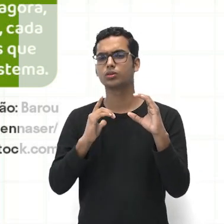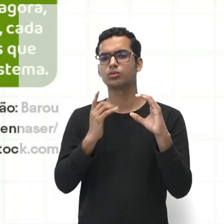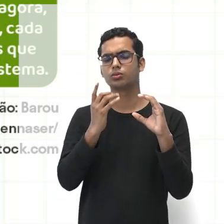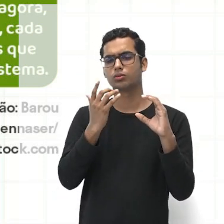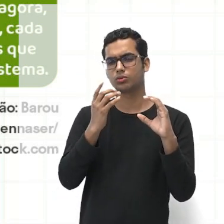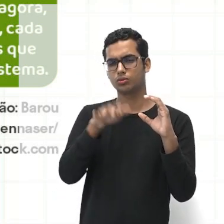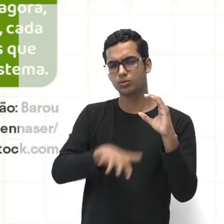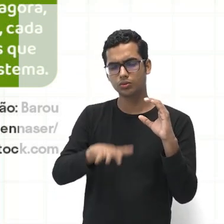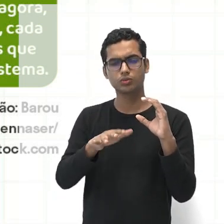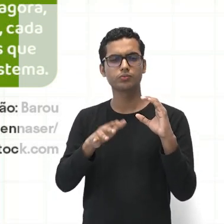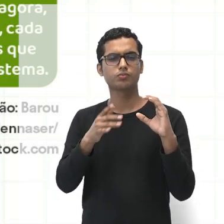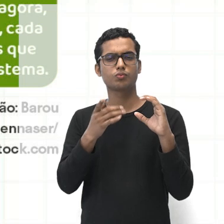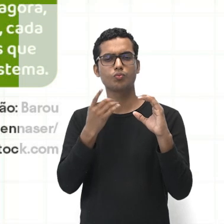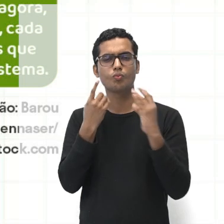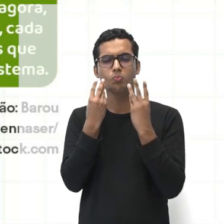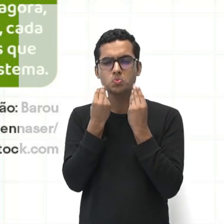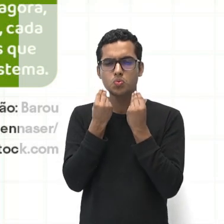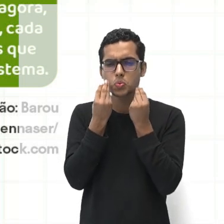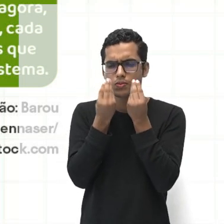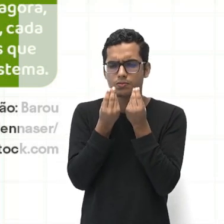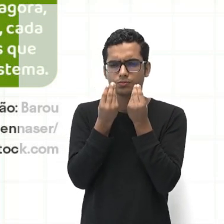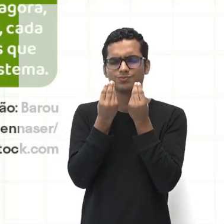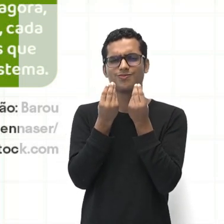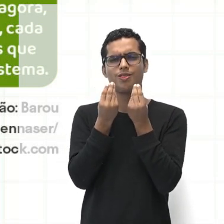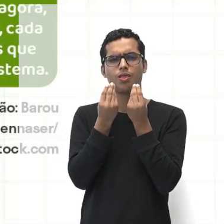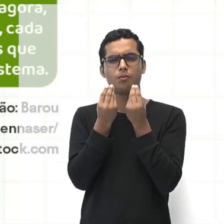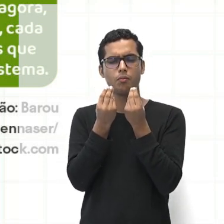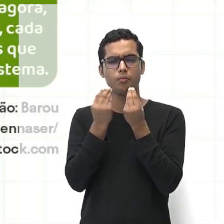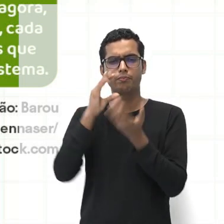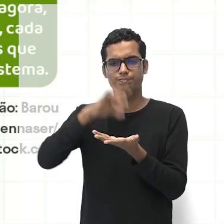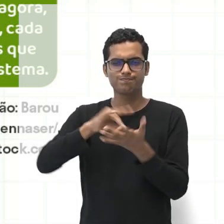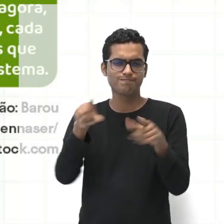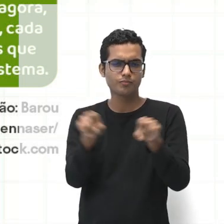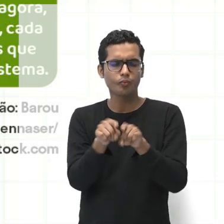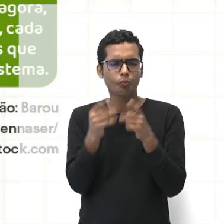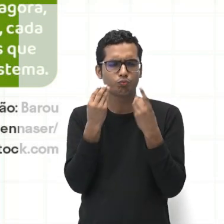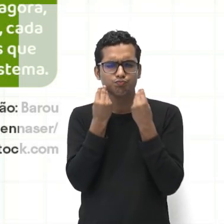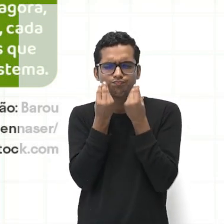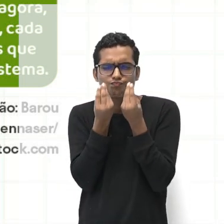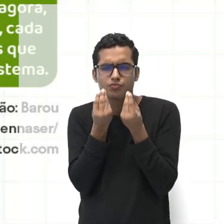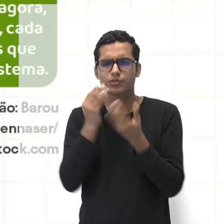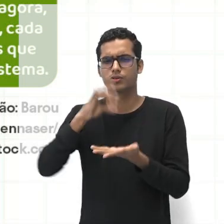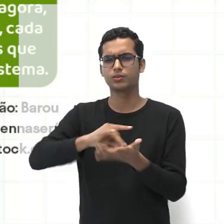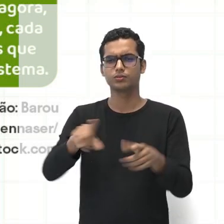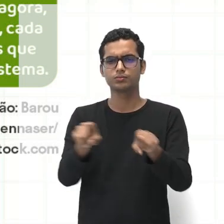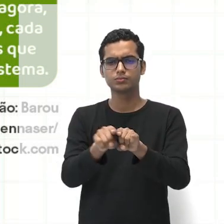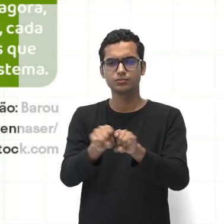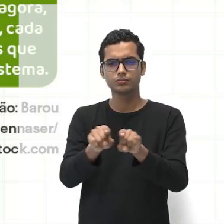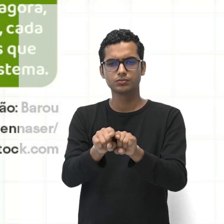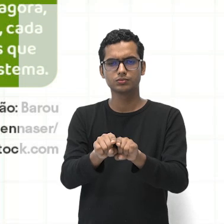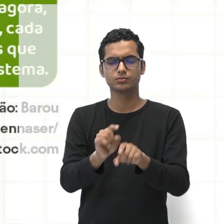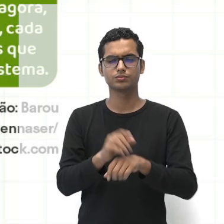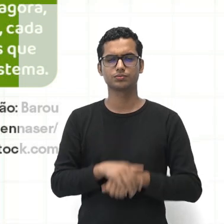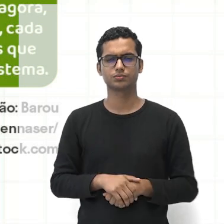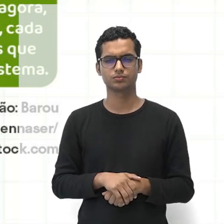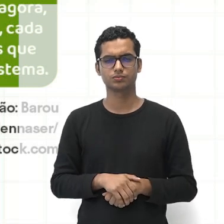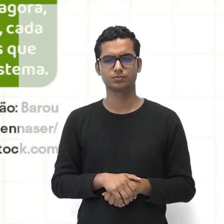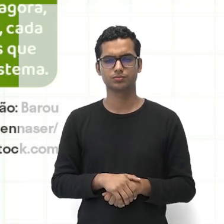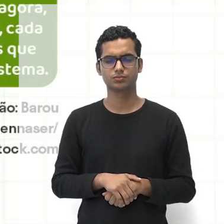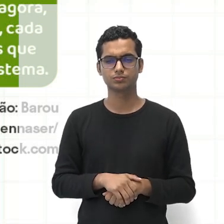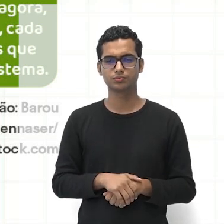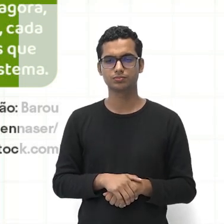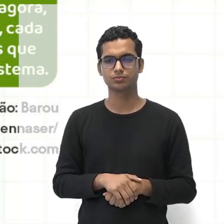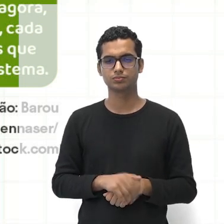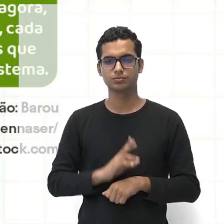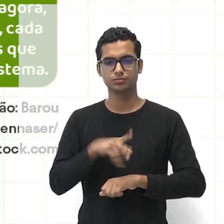roxo, você tem a região do olfato, certo? Então, tudo que é